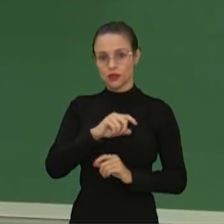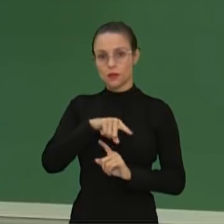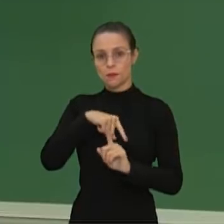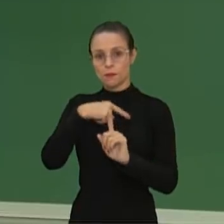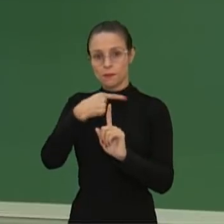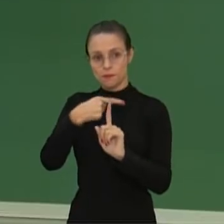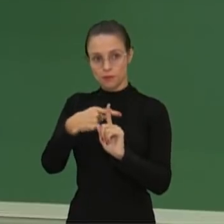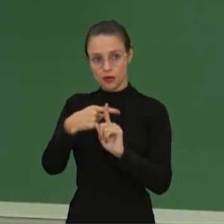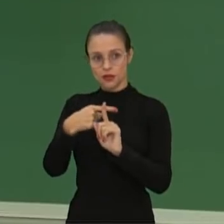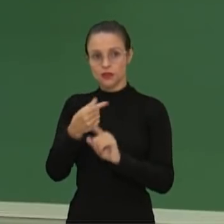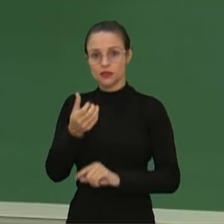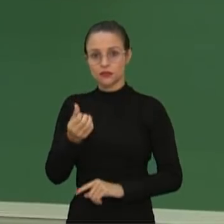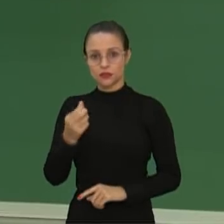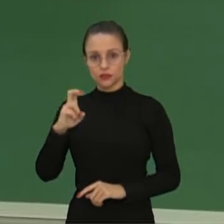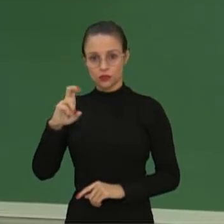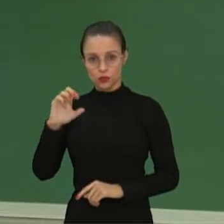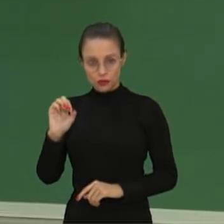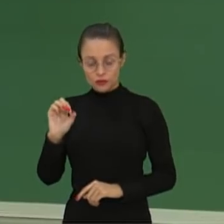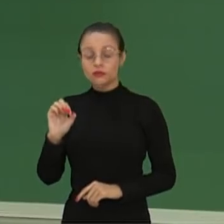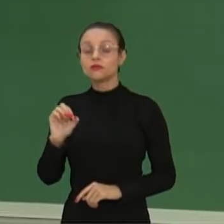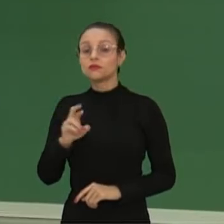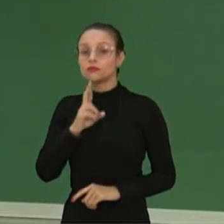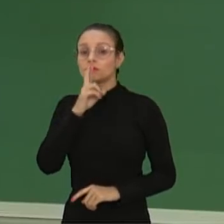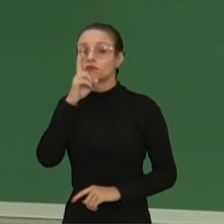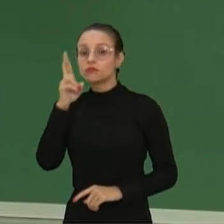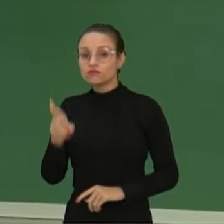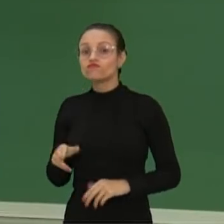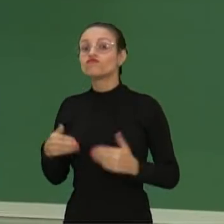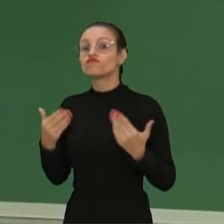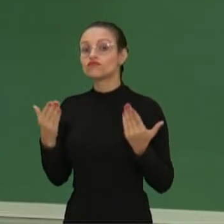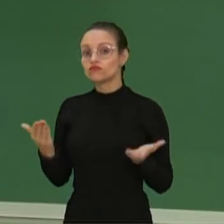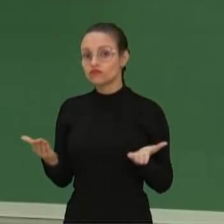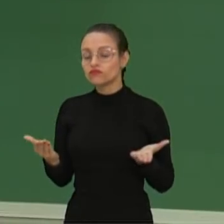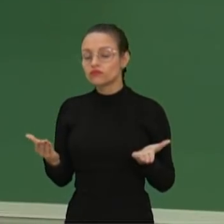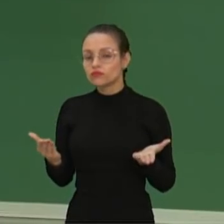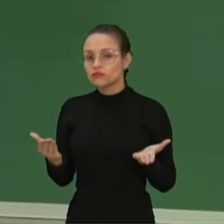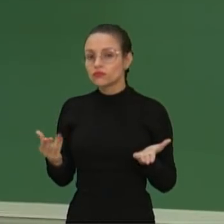1.950 mais 650 vai dar quanto?